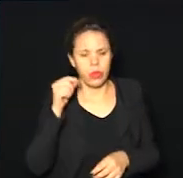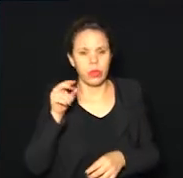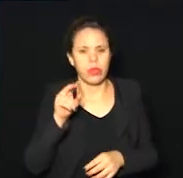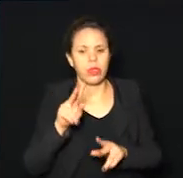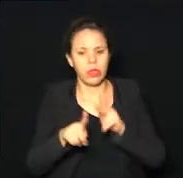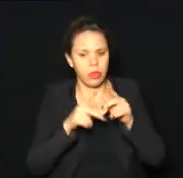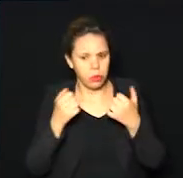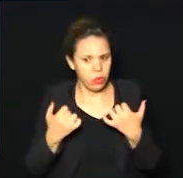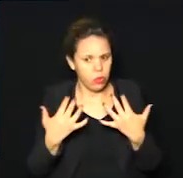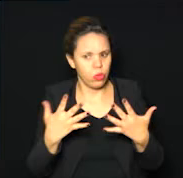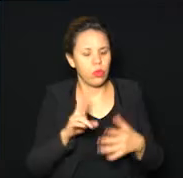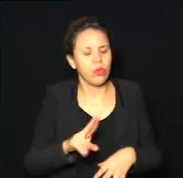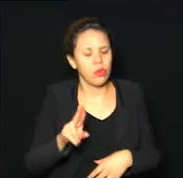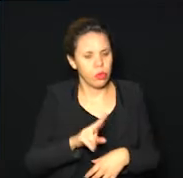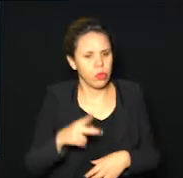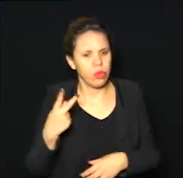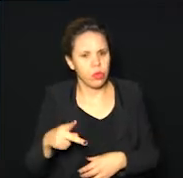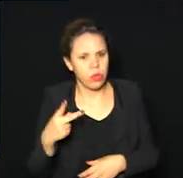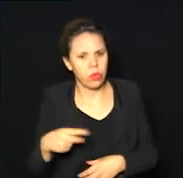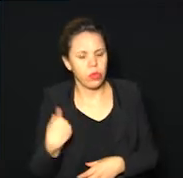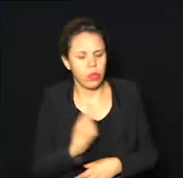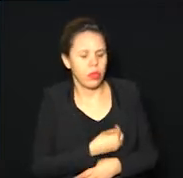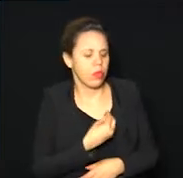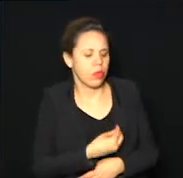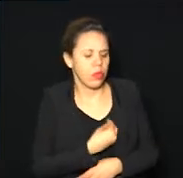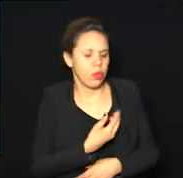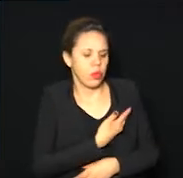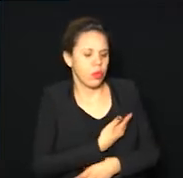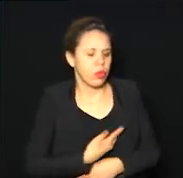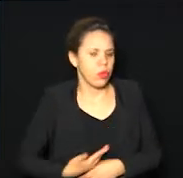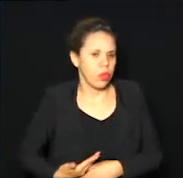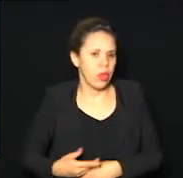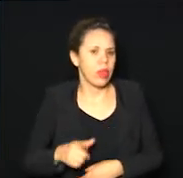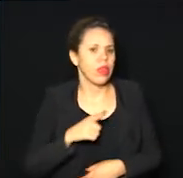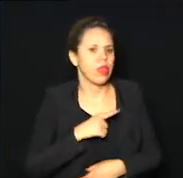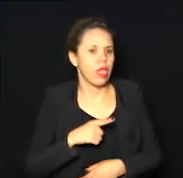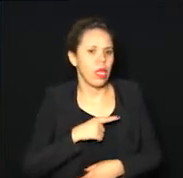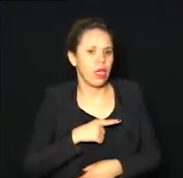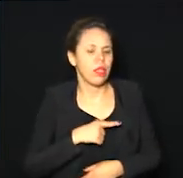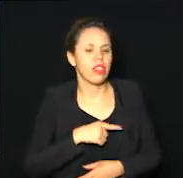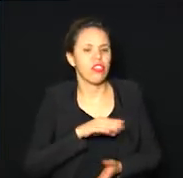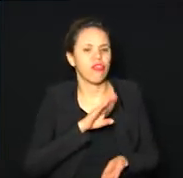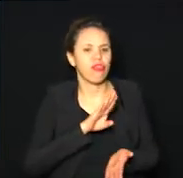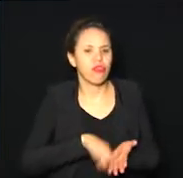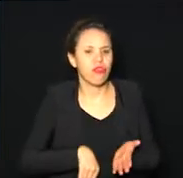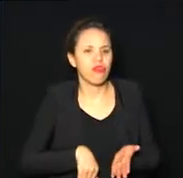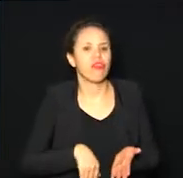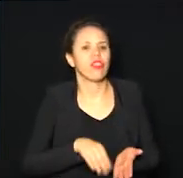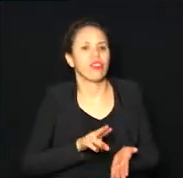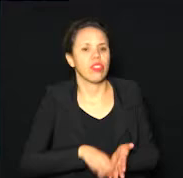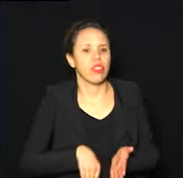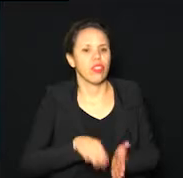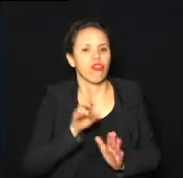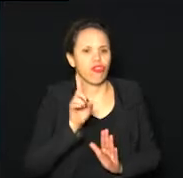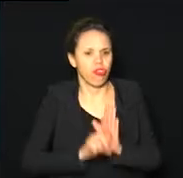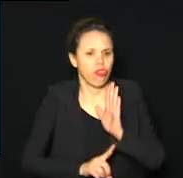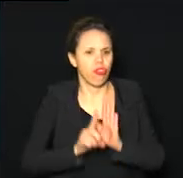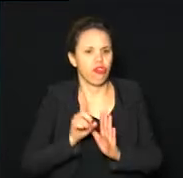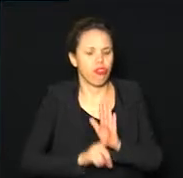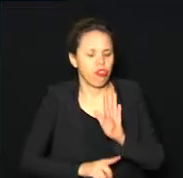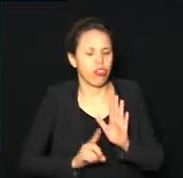utiliza dele, nós vivemos um governo que tem retirado paulatinamente o direito do conjunto